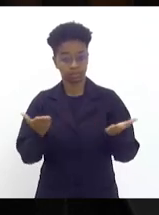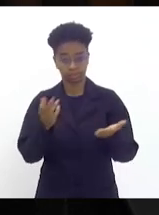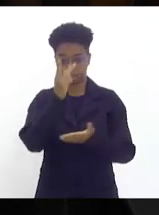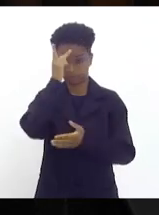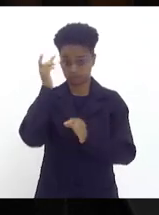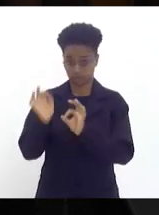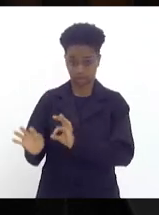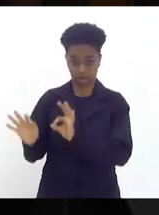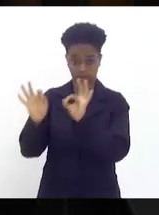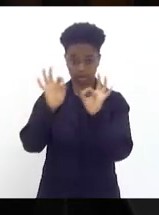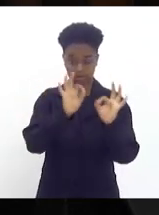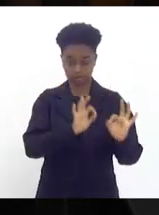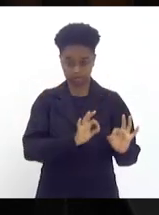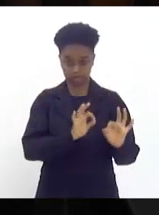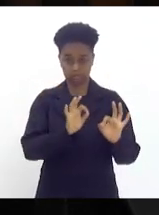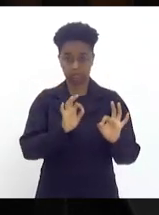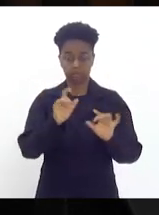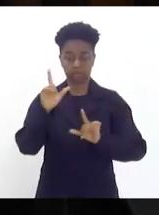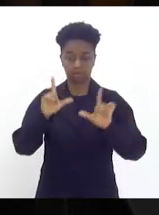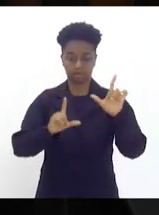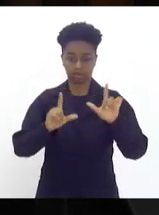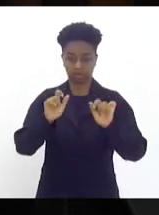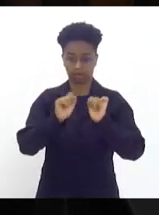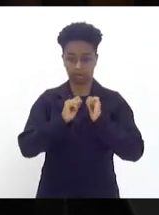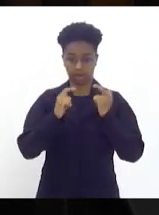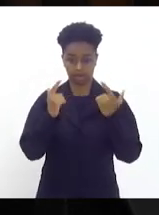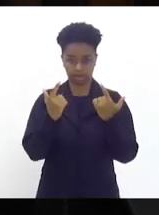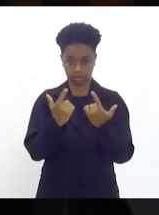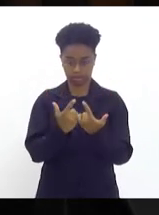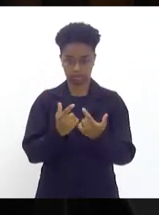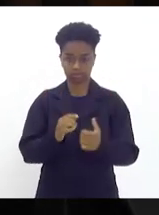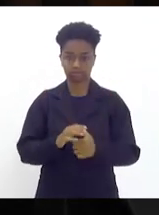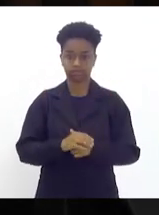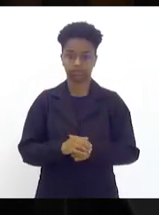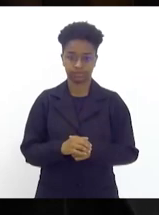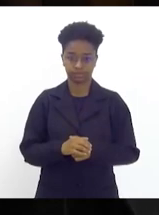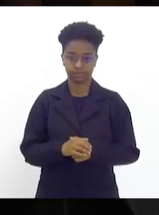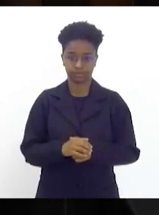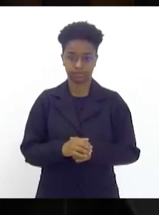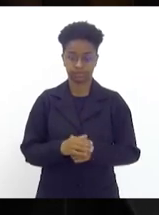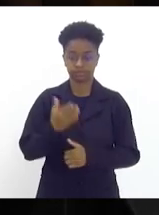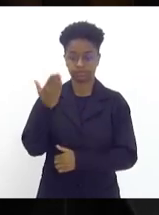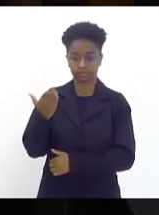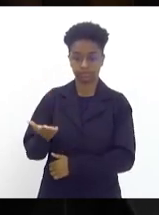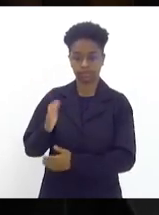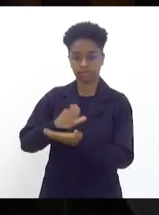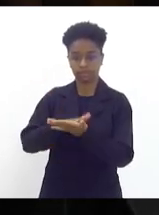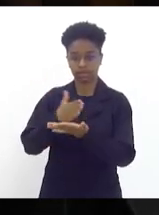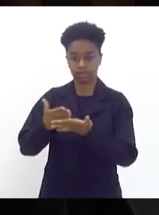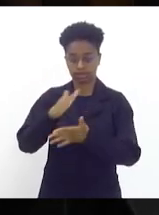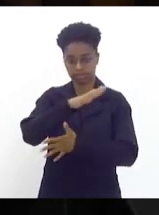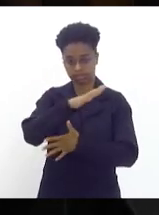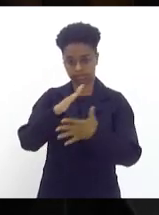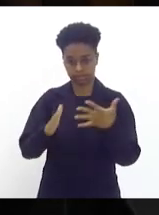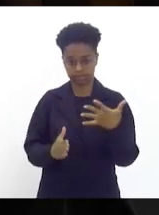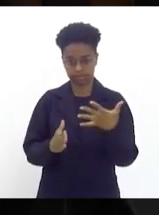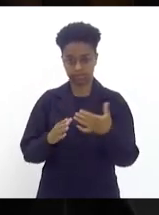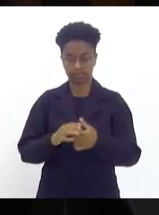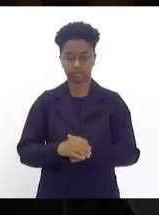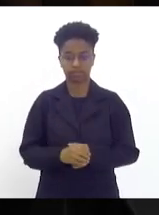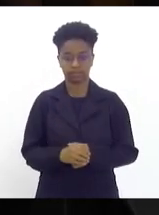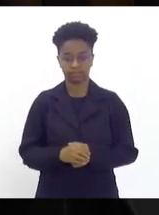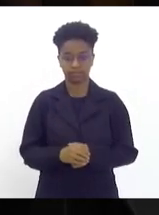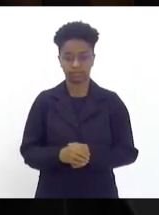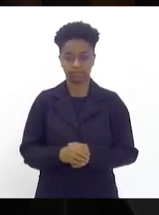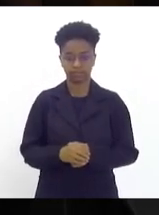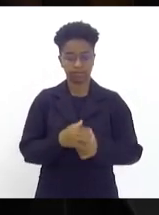telespectadores da TV alerj senhora intérprete da língua de libras